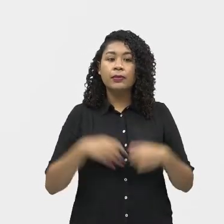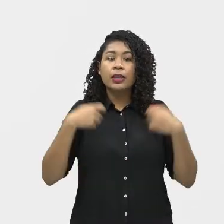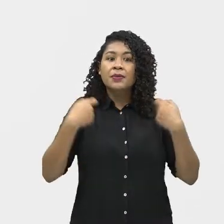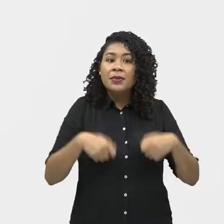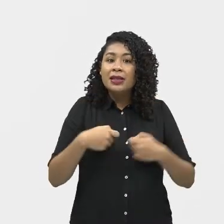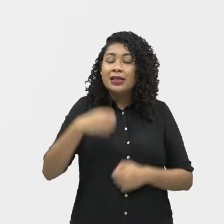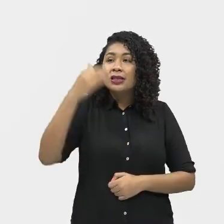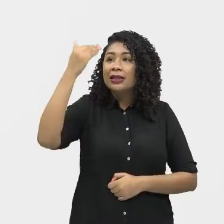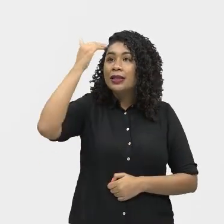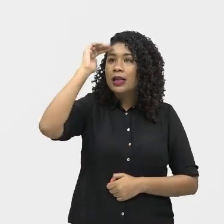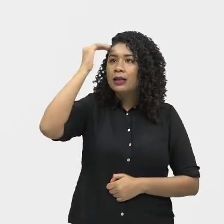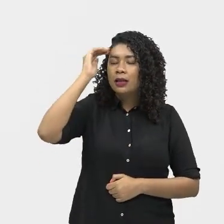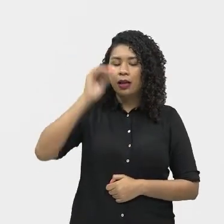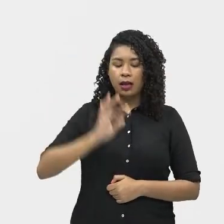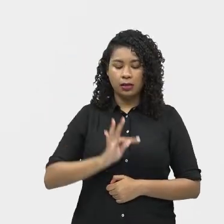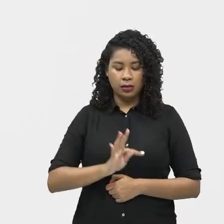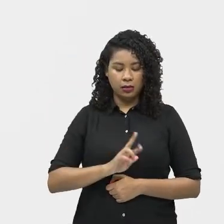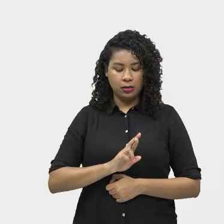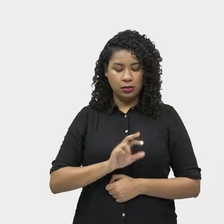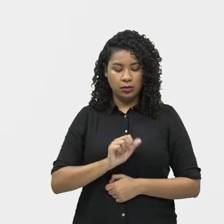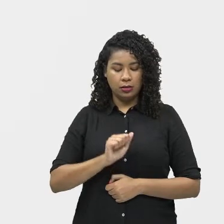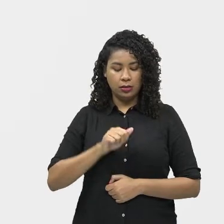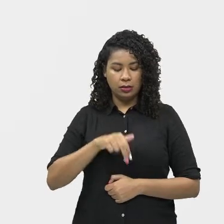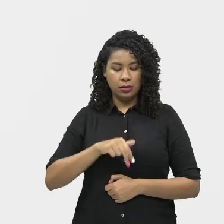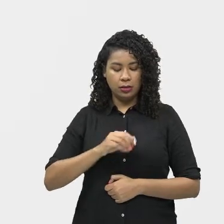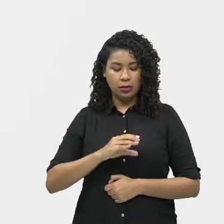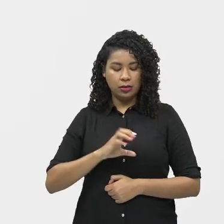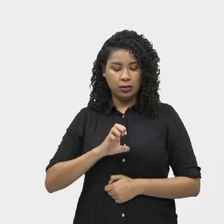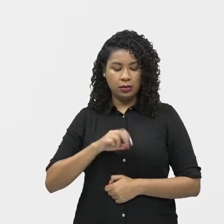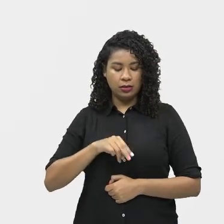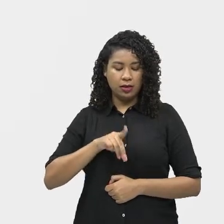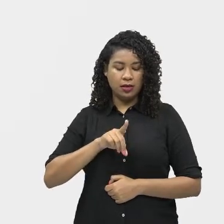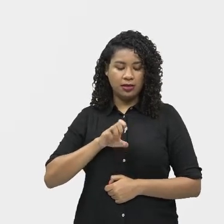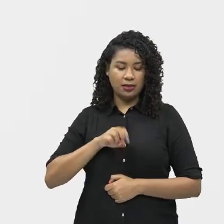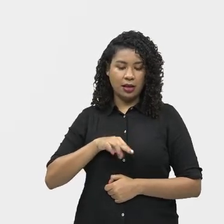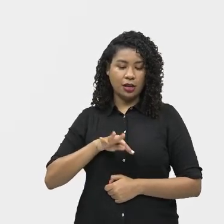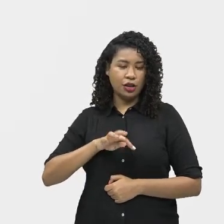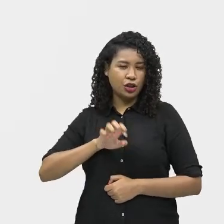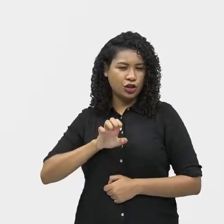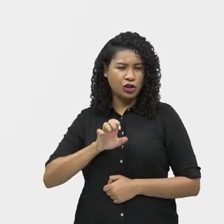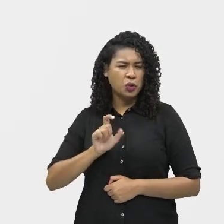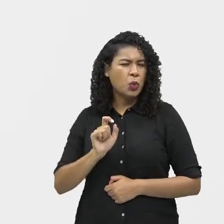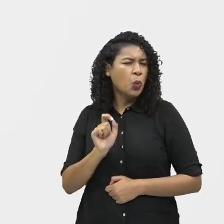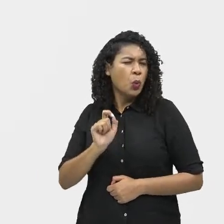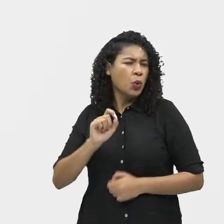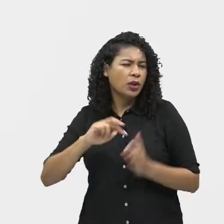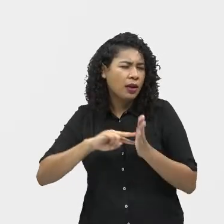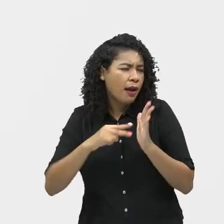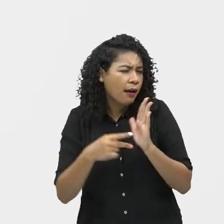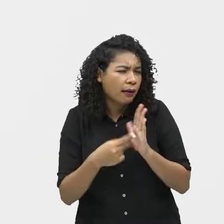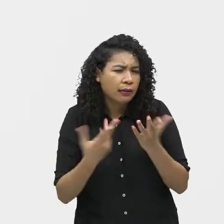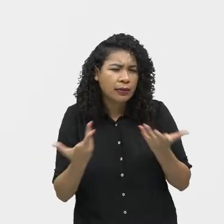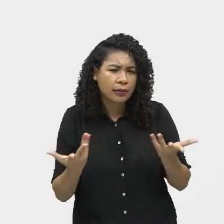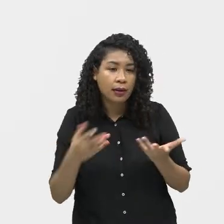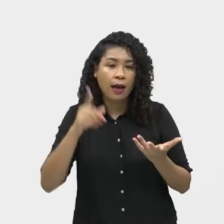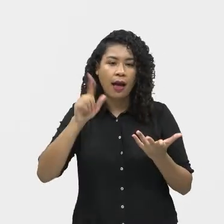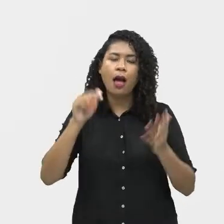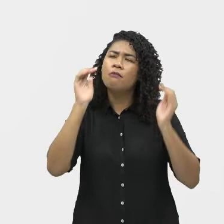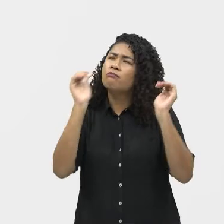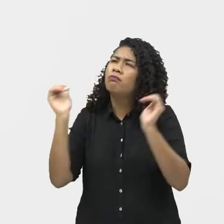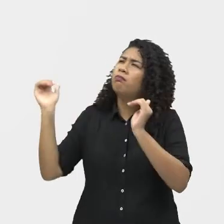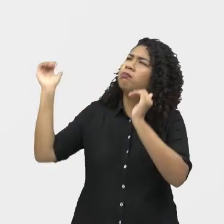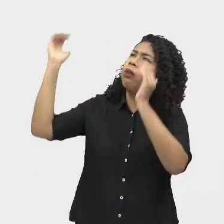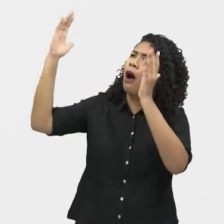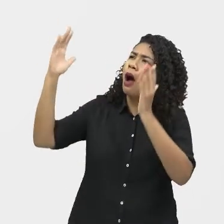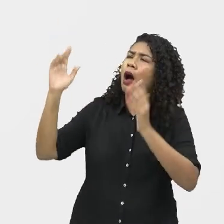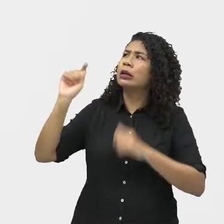é o transcendente. O transcendente é aquele que está além de toda a experiência possível. Deus, o infinito,